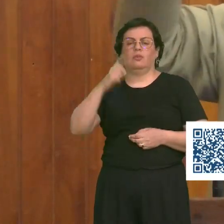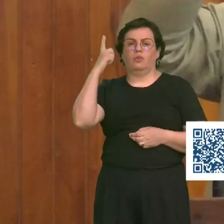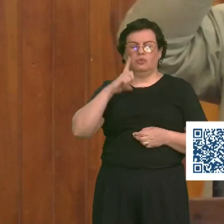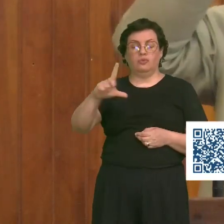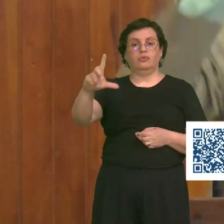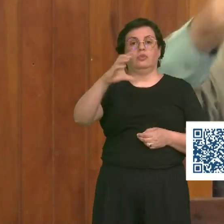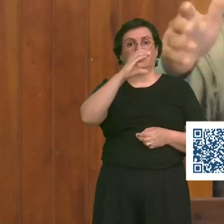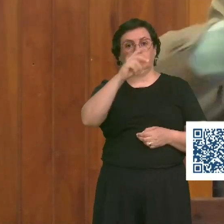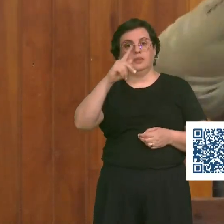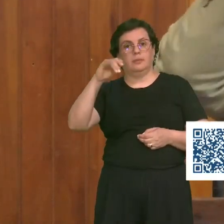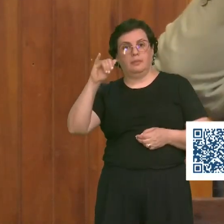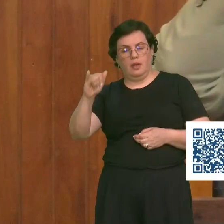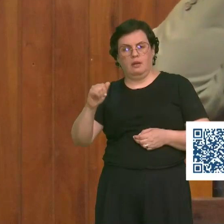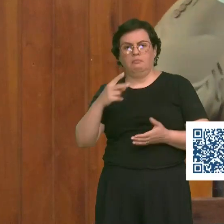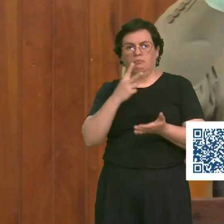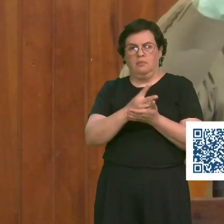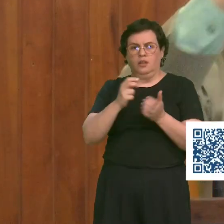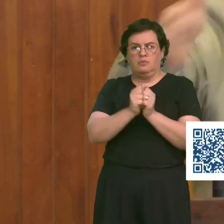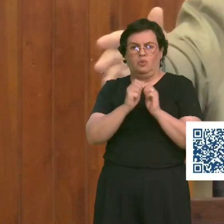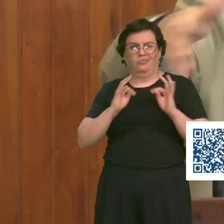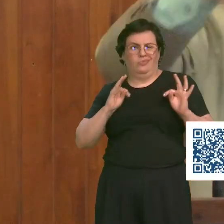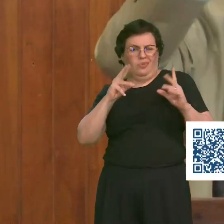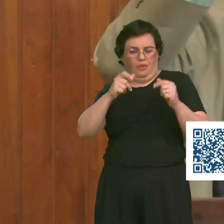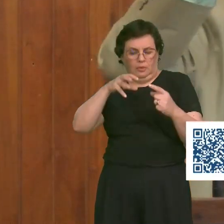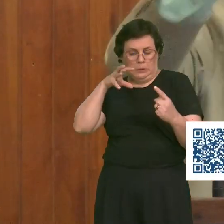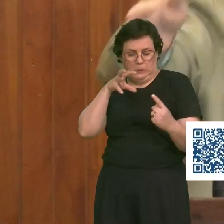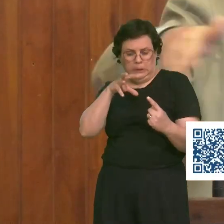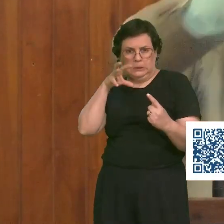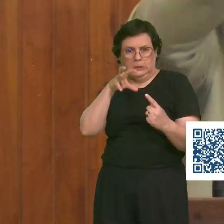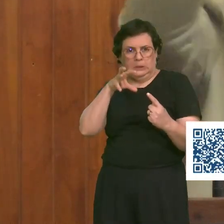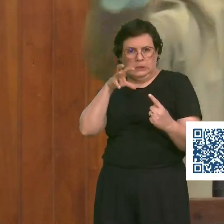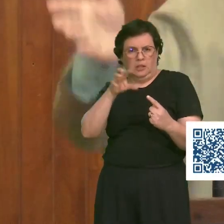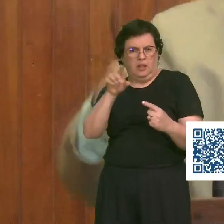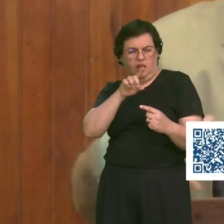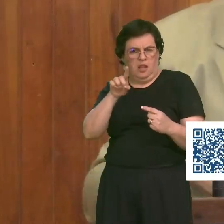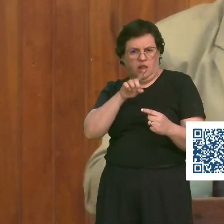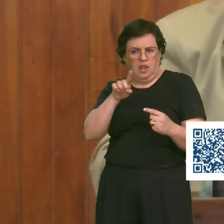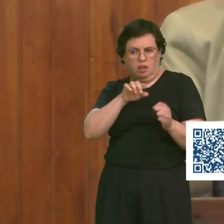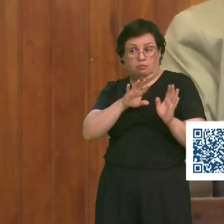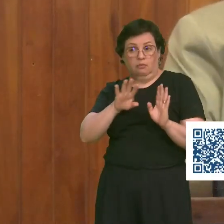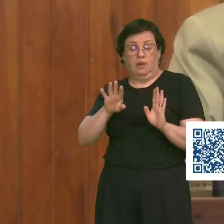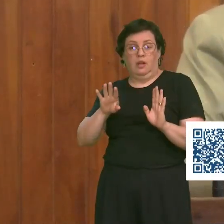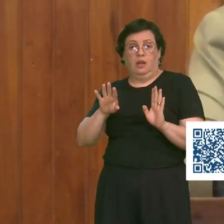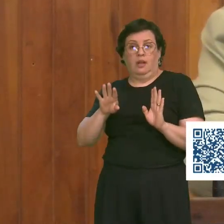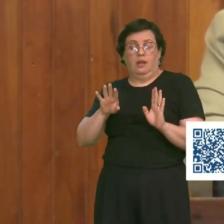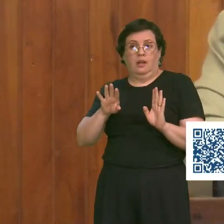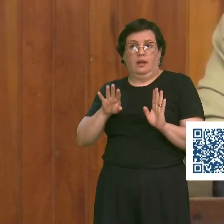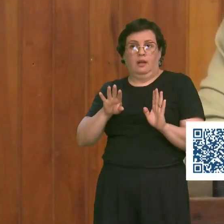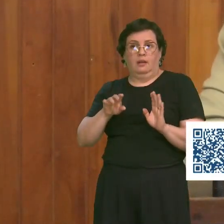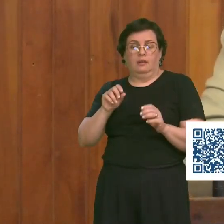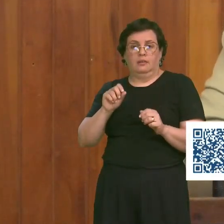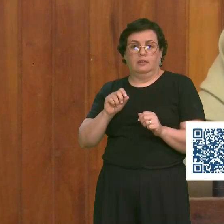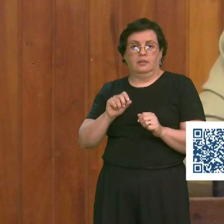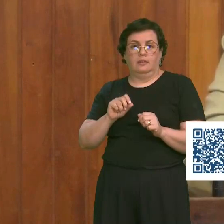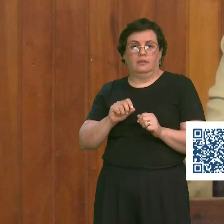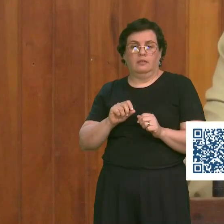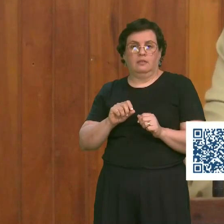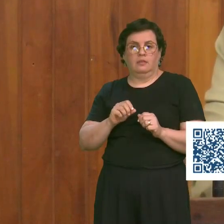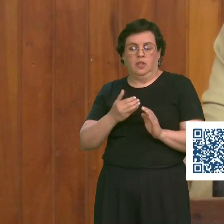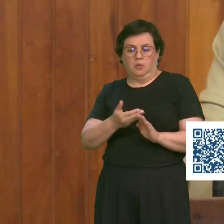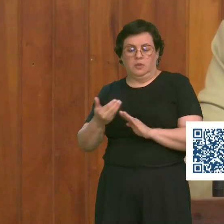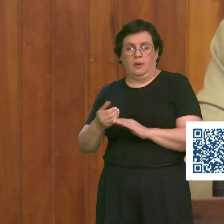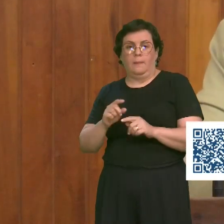CPI mesmo com toda a pressão não só covardaram fizeram o trabalho deles né